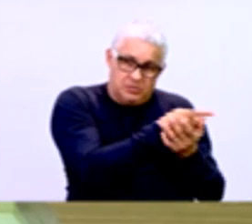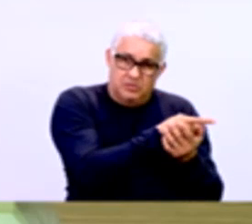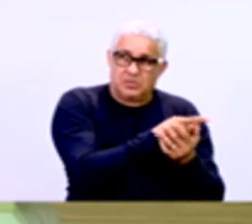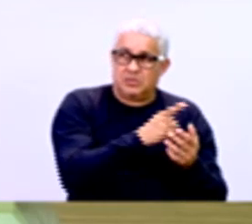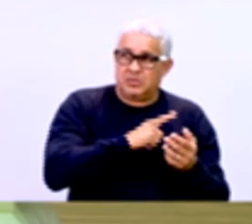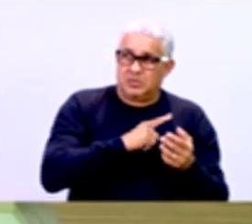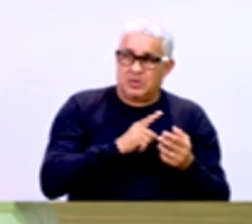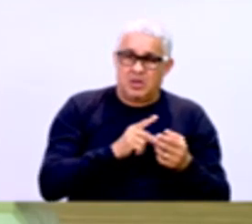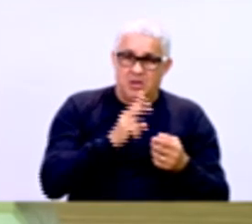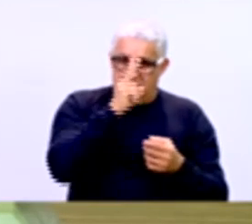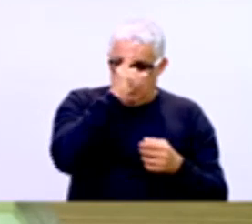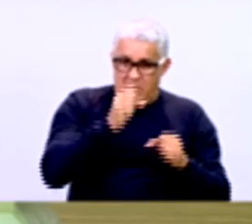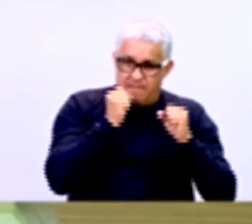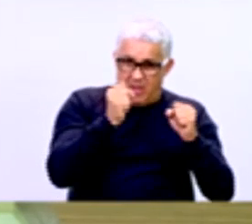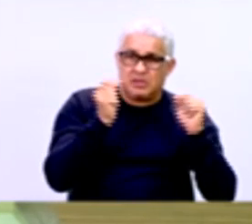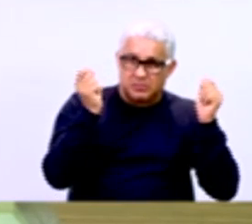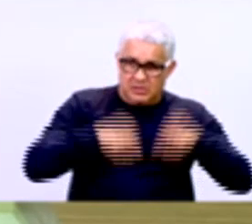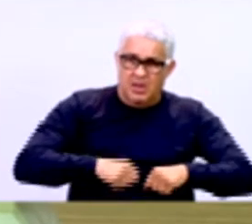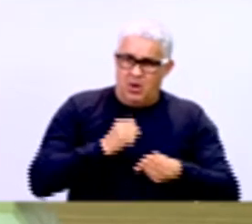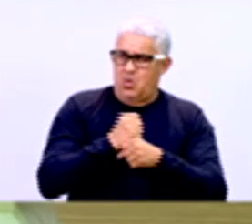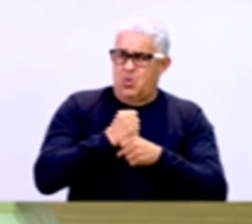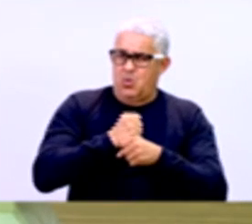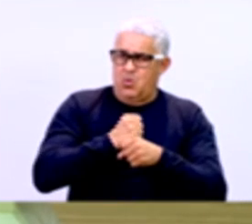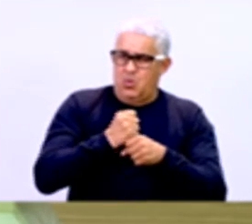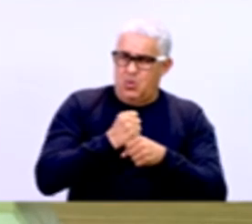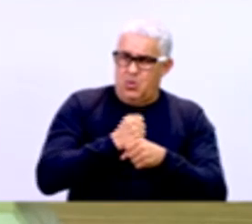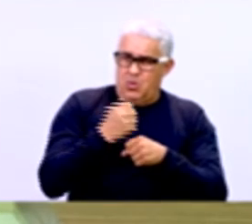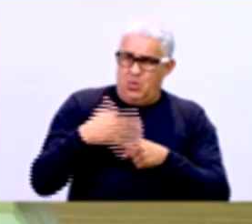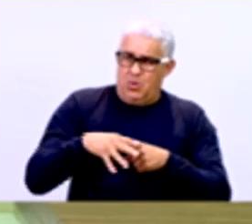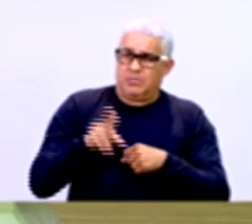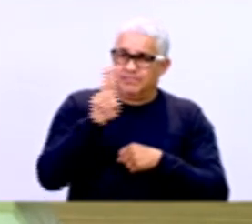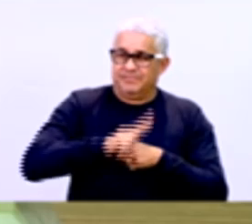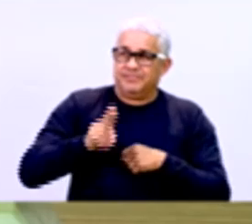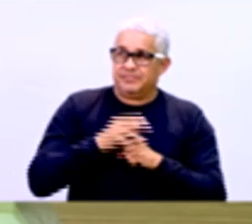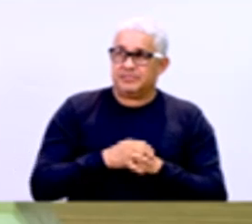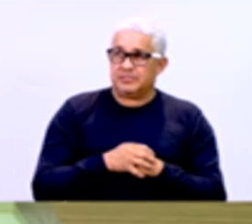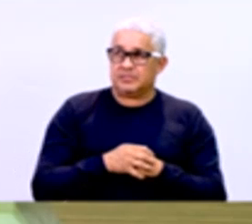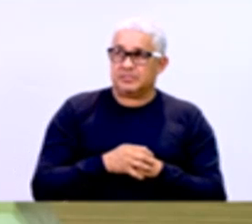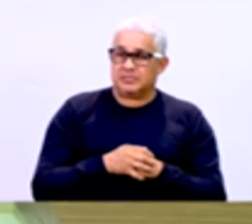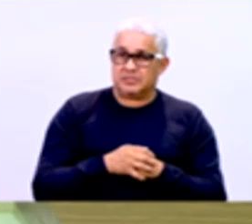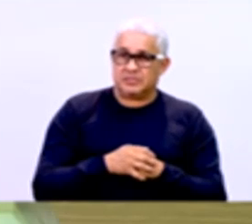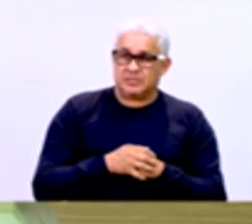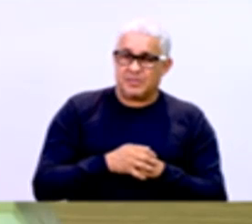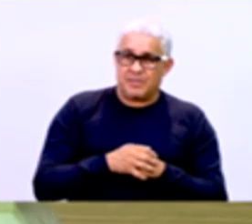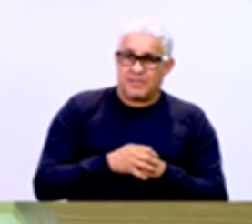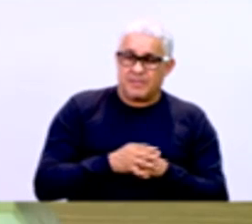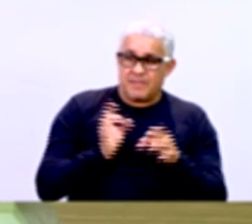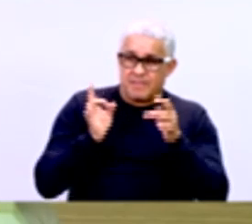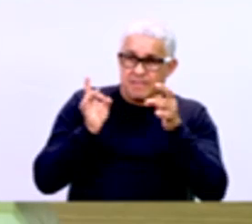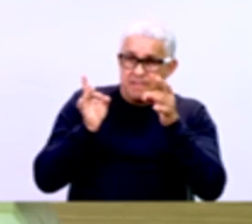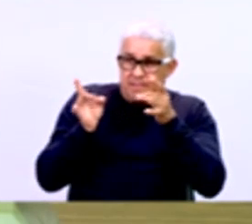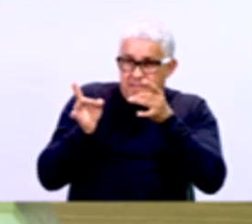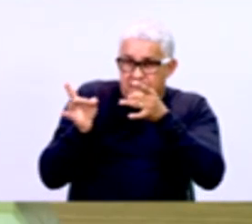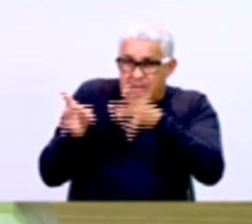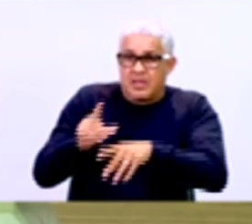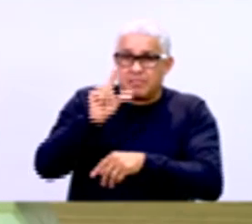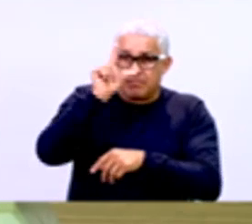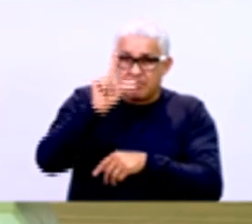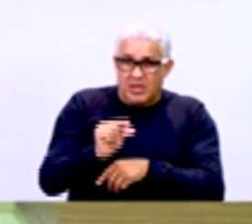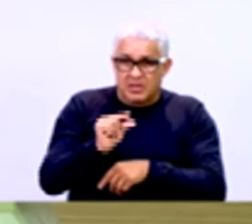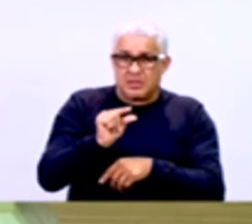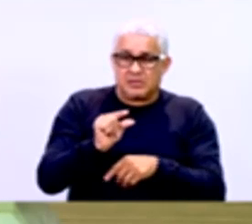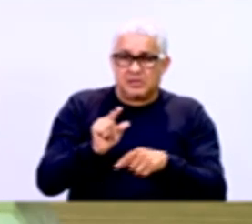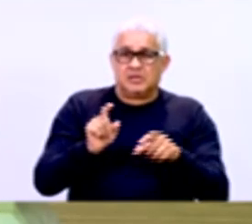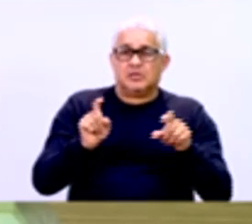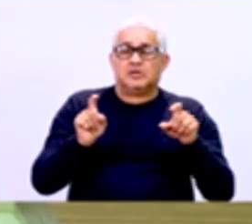mais robusta, vai durar mais, então você vai descartar menos equipamentos